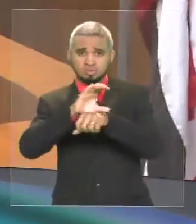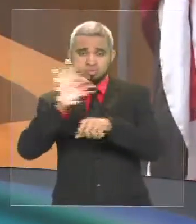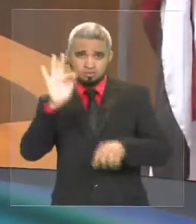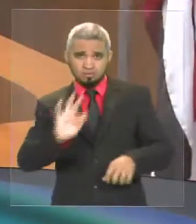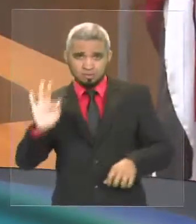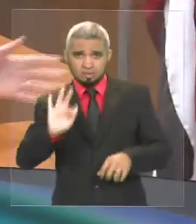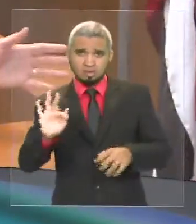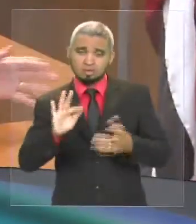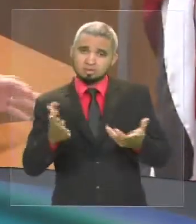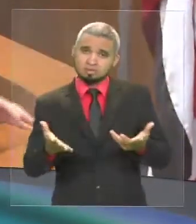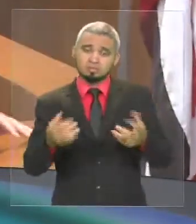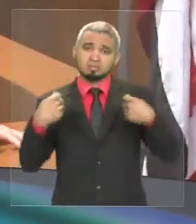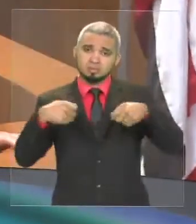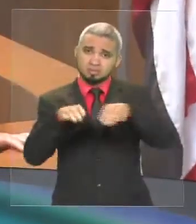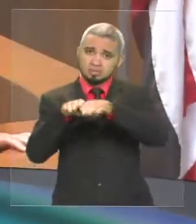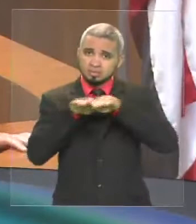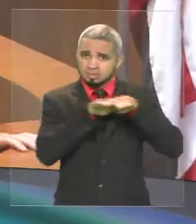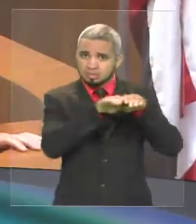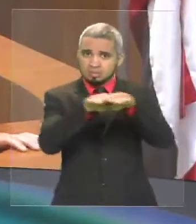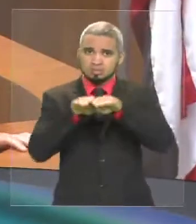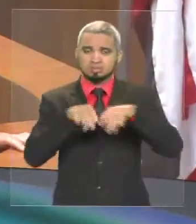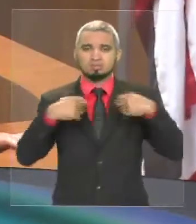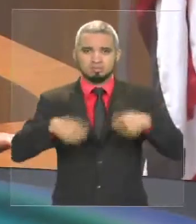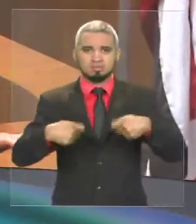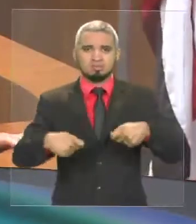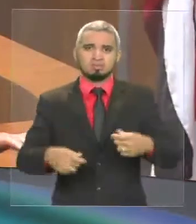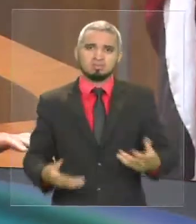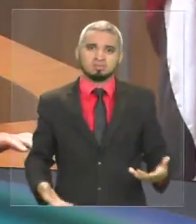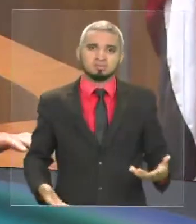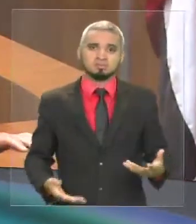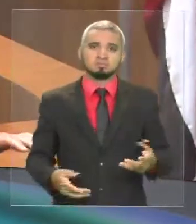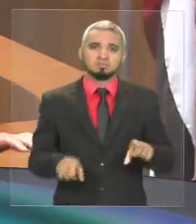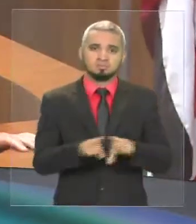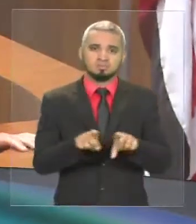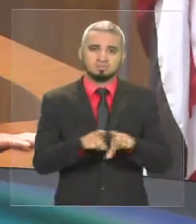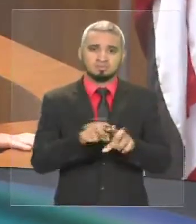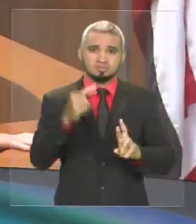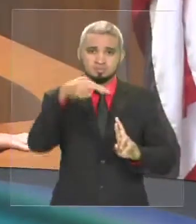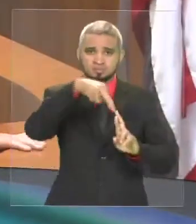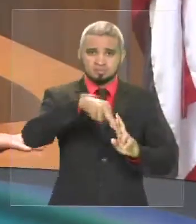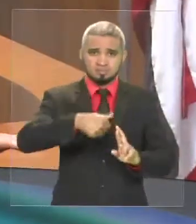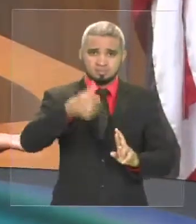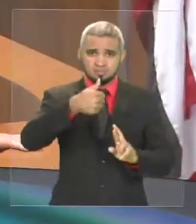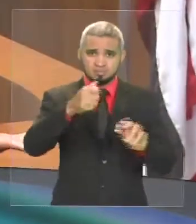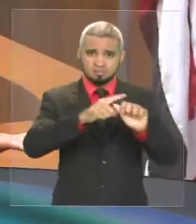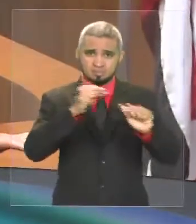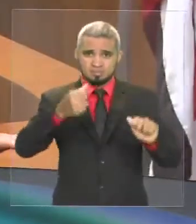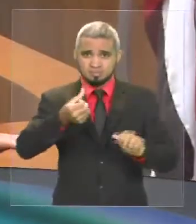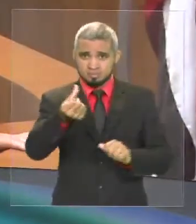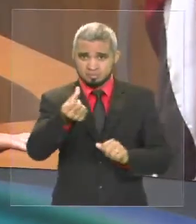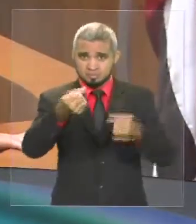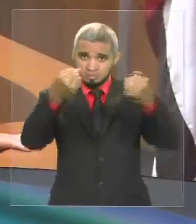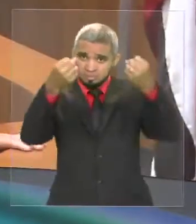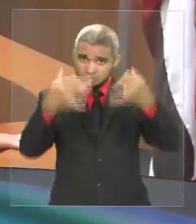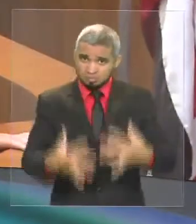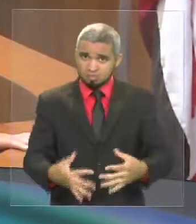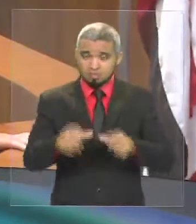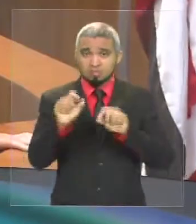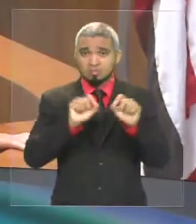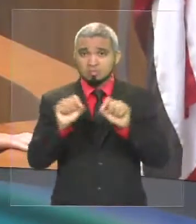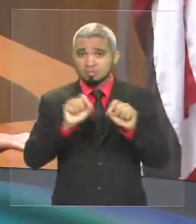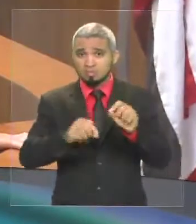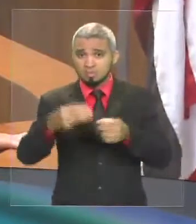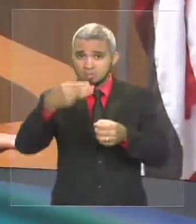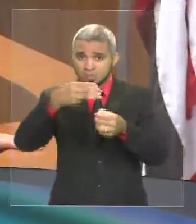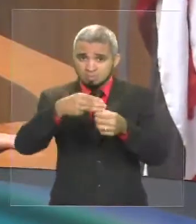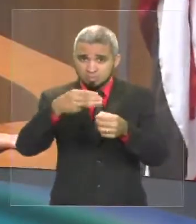Mas o mais grave vem o que eu vou ler para vocês agora. O parágrafo 1º do artigo 6º diz o seguinte: o município